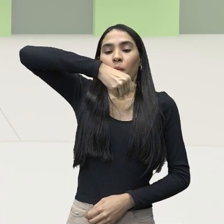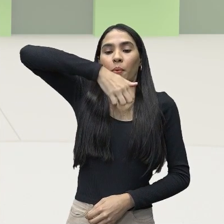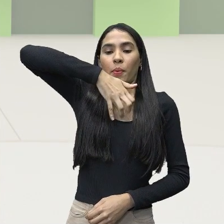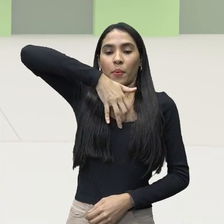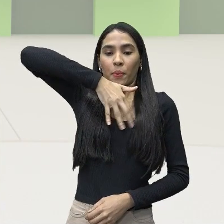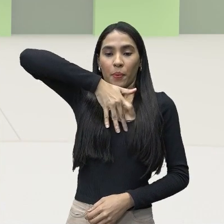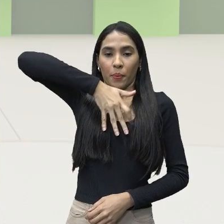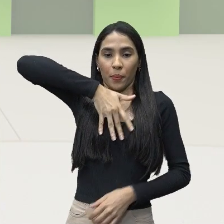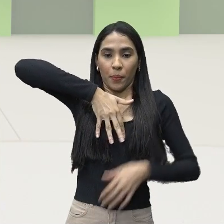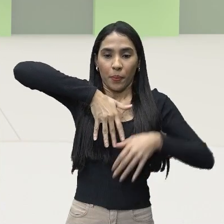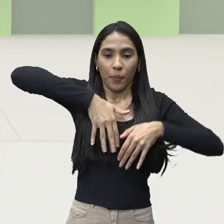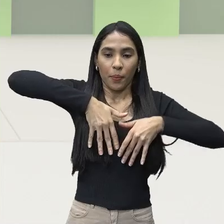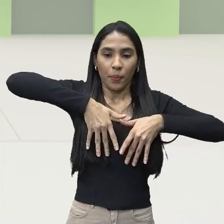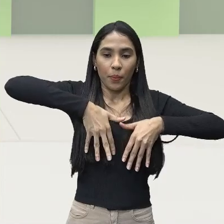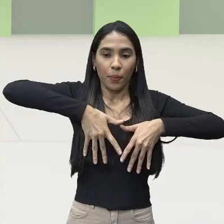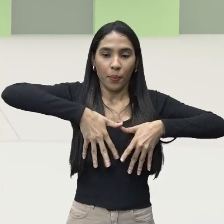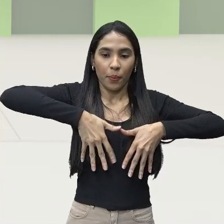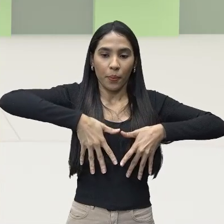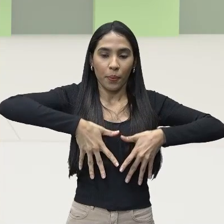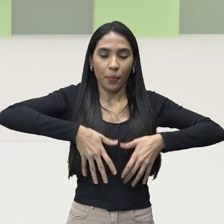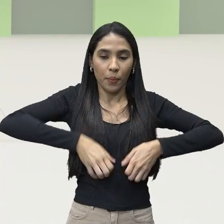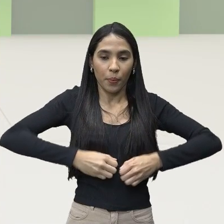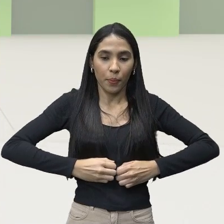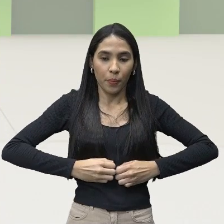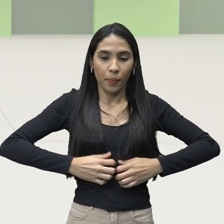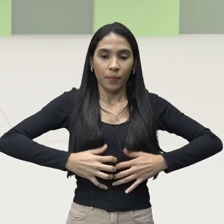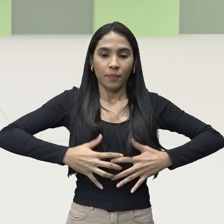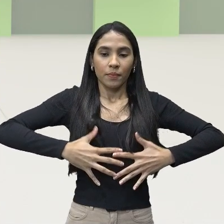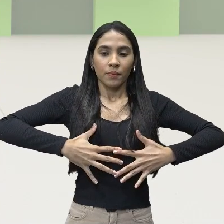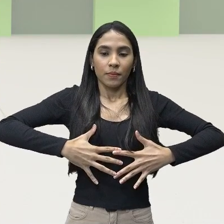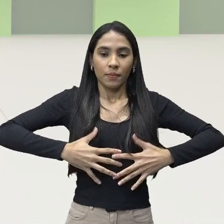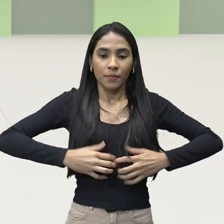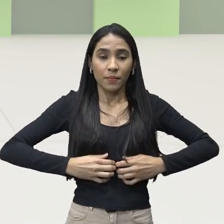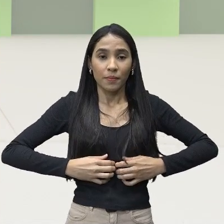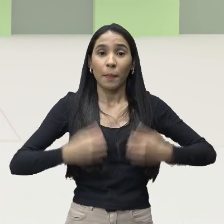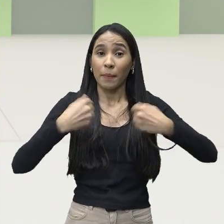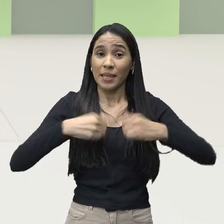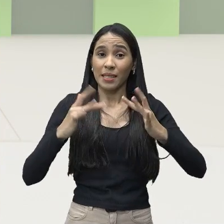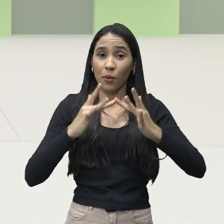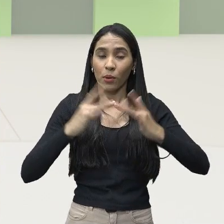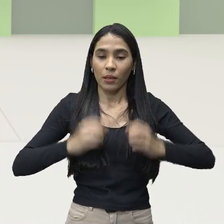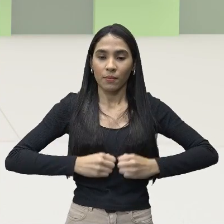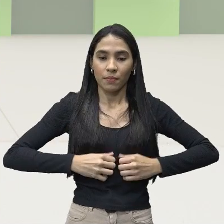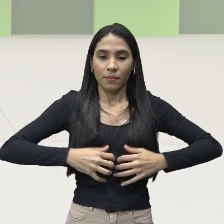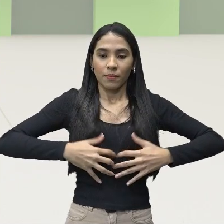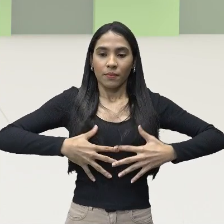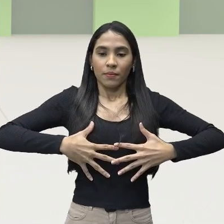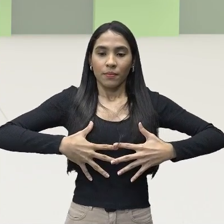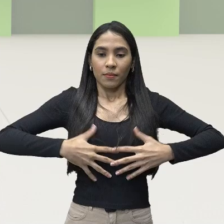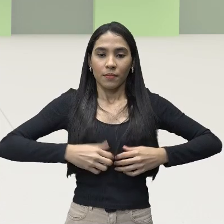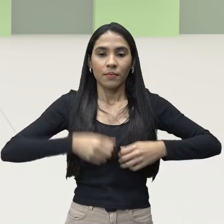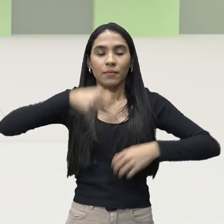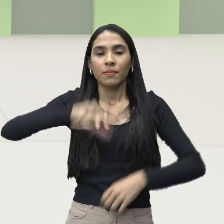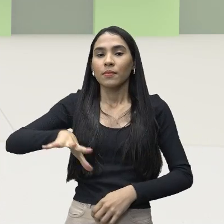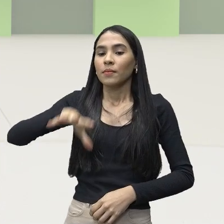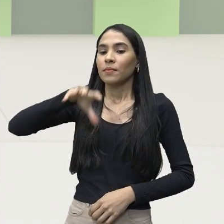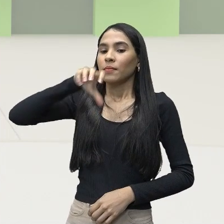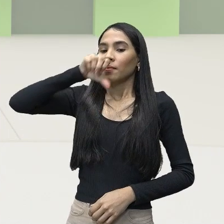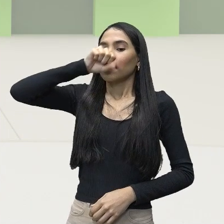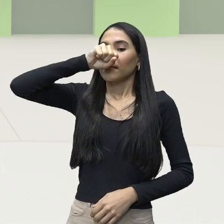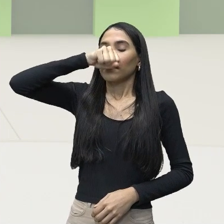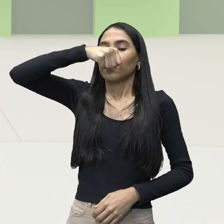e ele vai ser encaminhado aí para os pulmões, certo? É lá que ele precisa chegar. Então você observa que ele vai descer aí, olha,